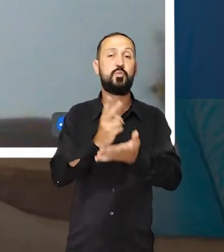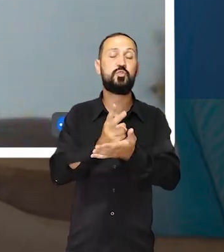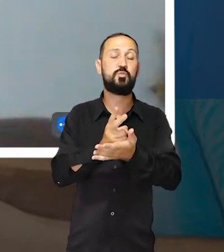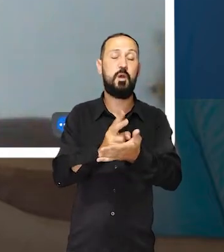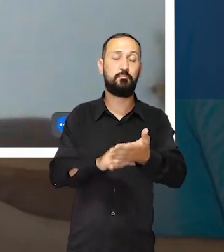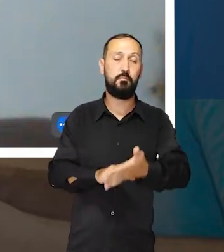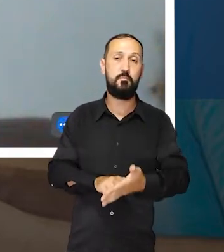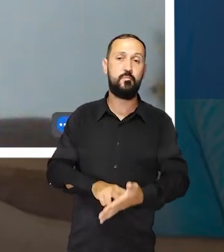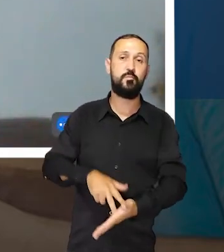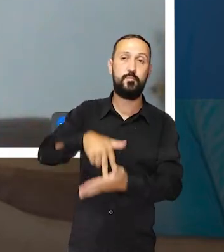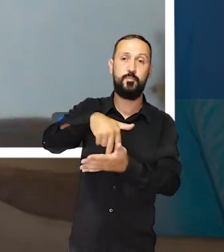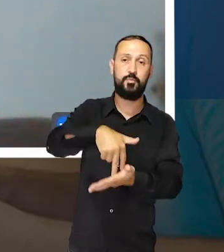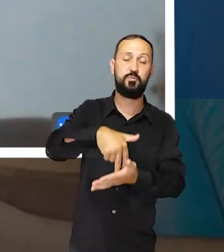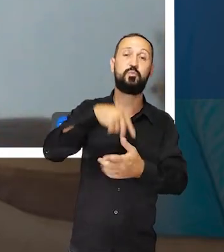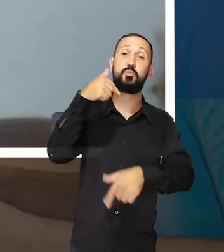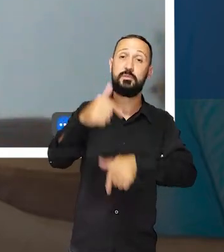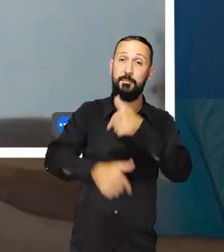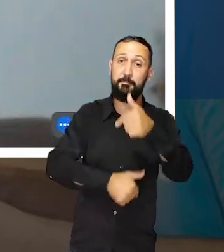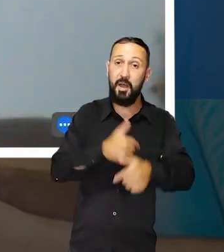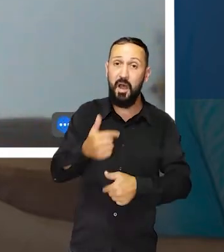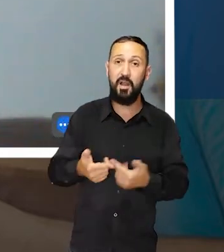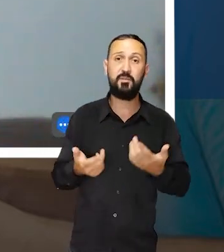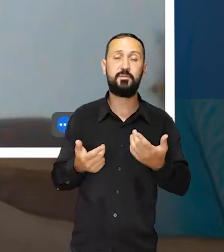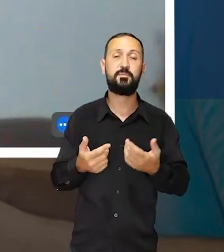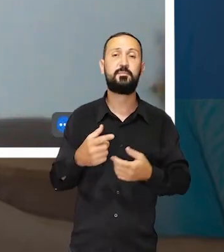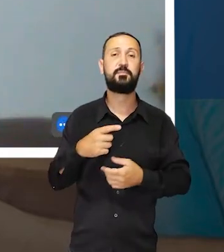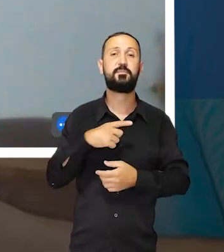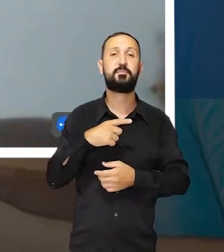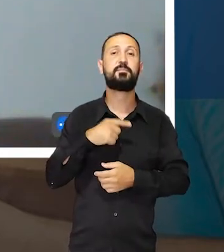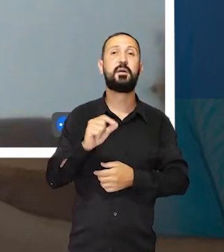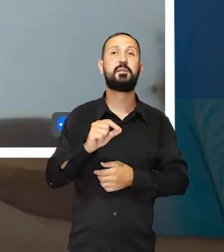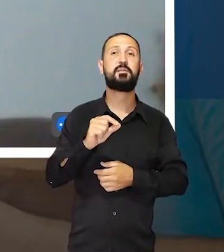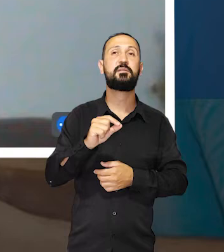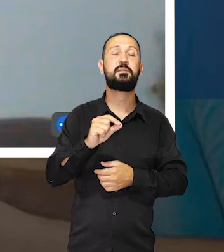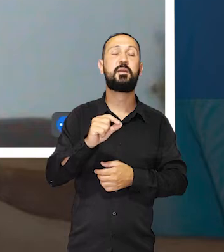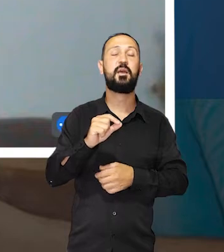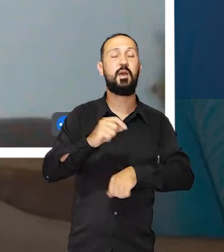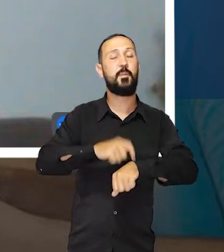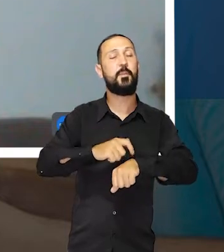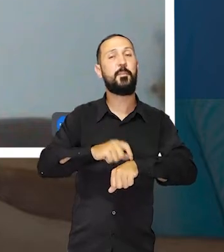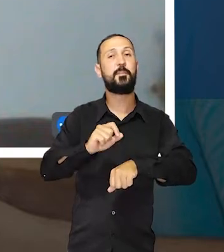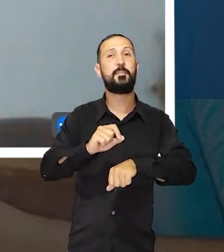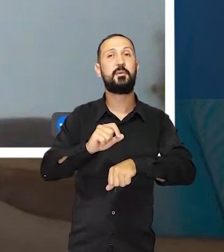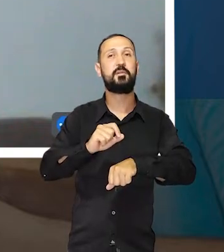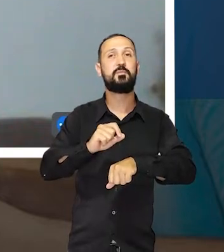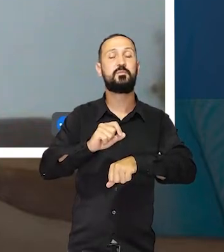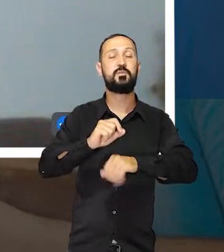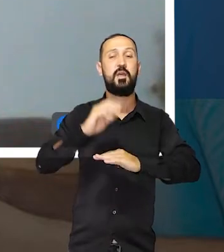nos mantermos em pé no nosso ofício, para termos a nossa